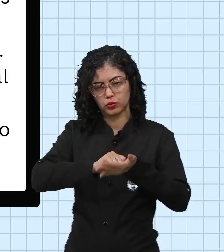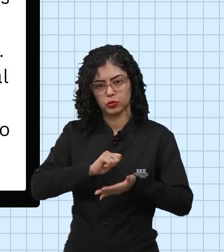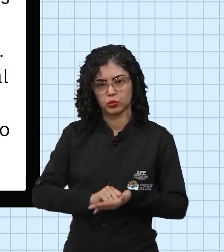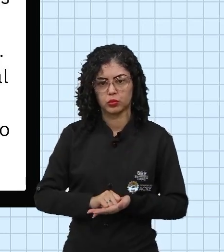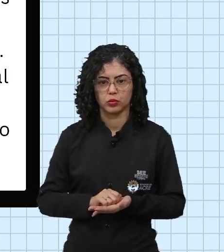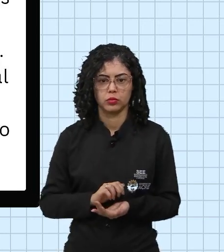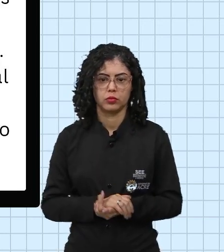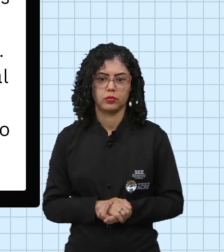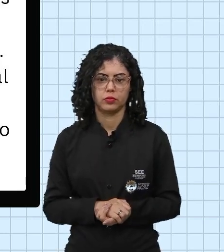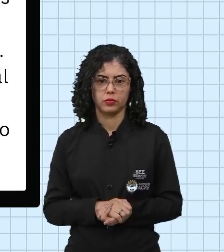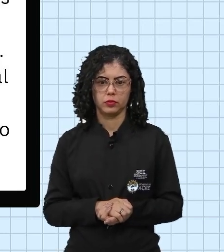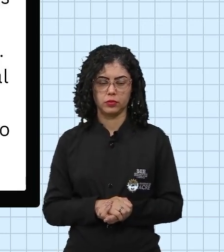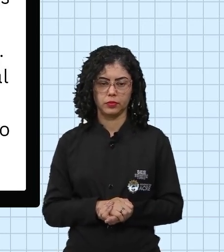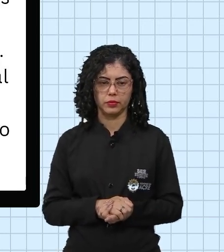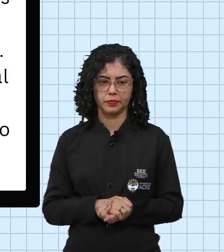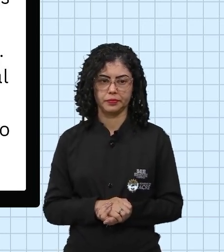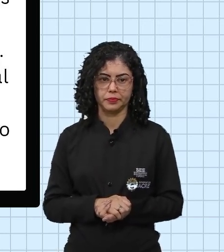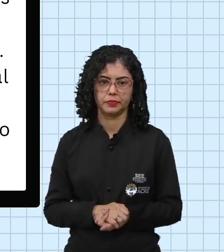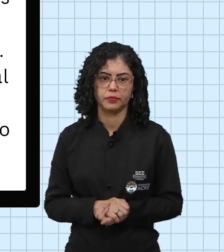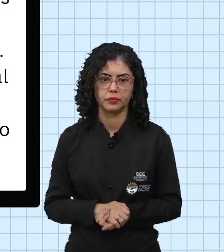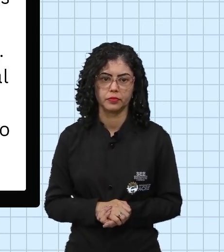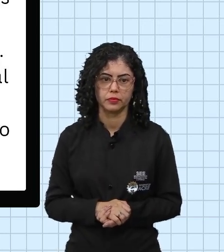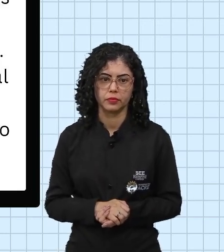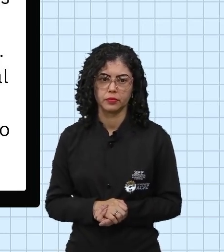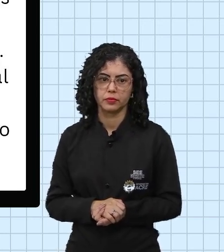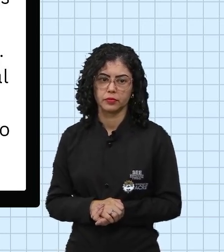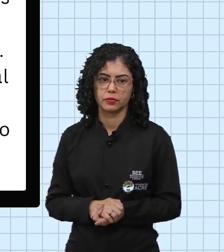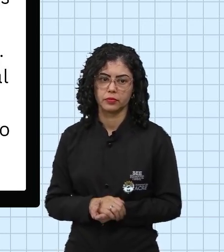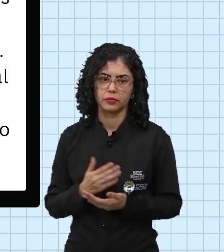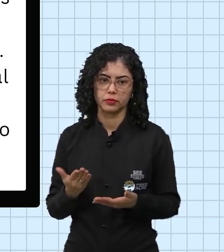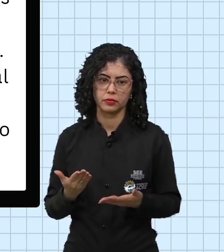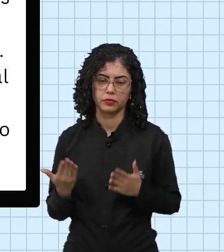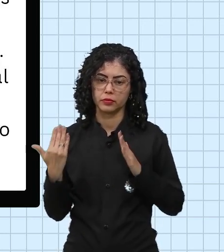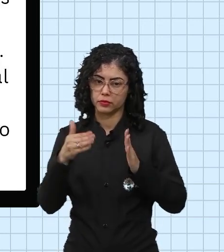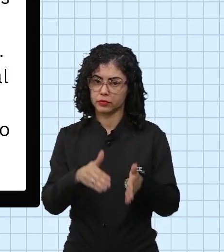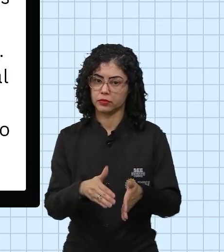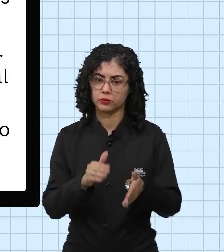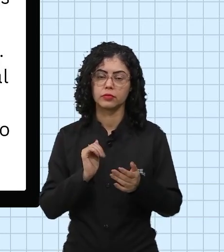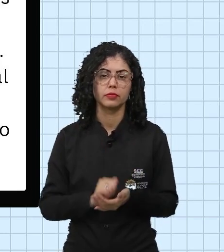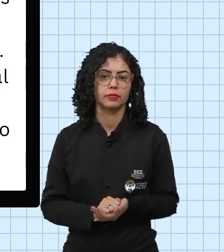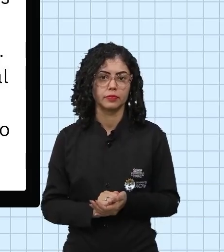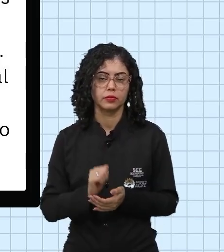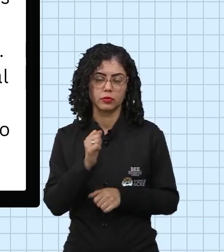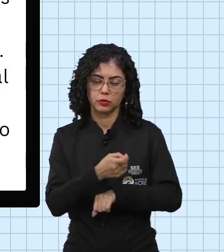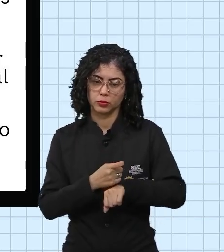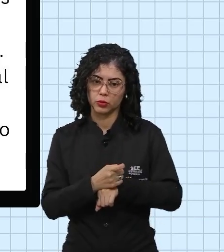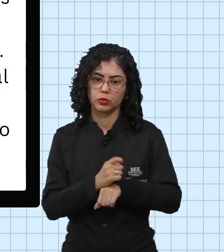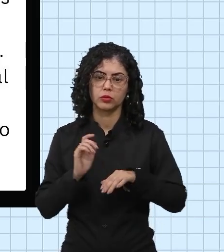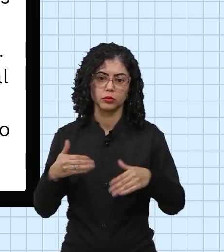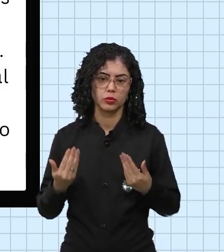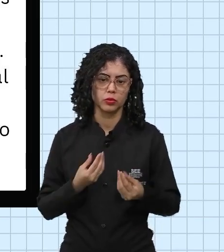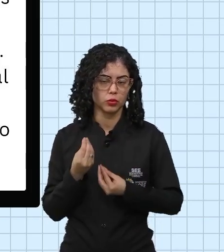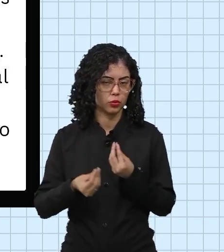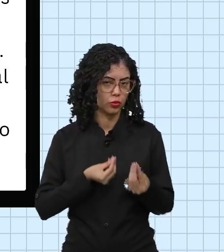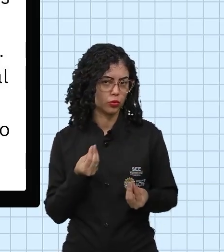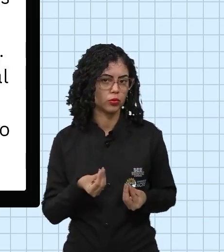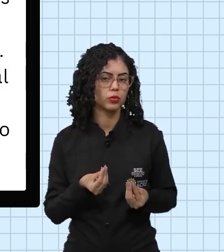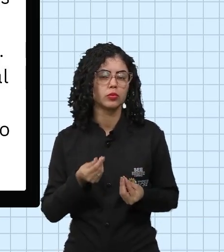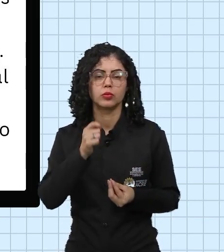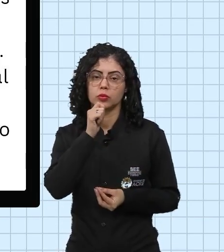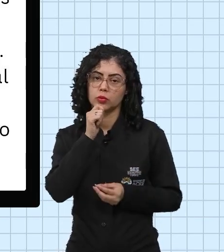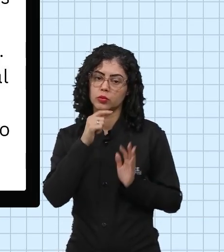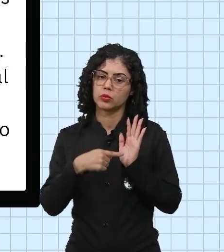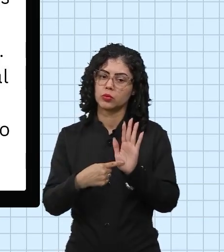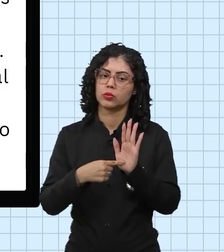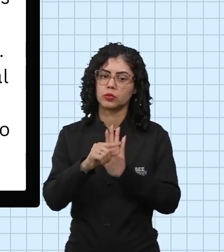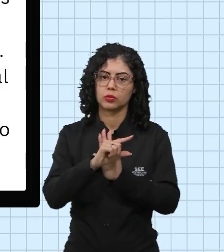do enunciador. E aí, essa linguagem do poema, ela é objetiva, subjetiva? Como é que isso é